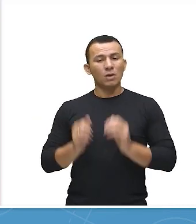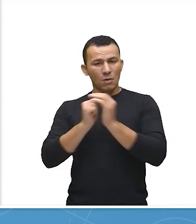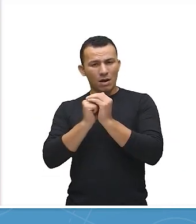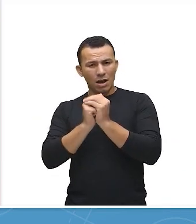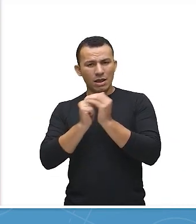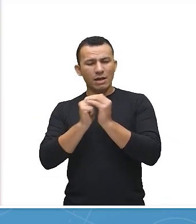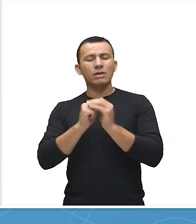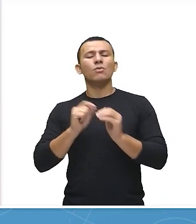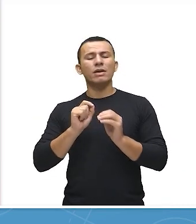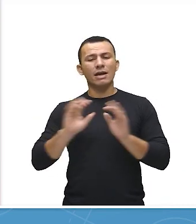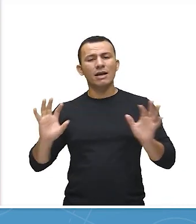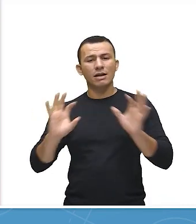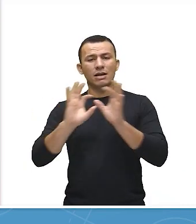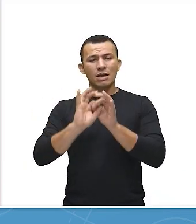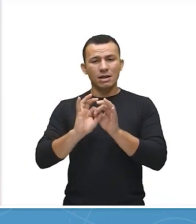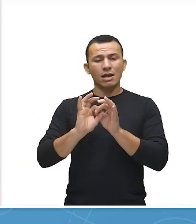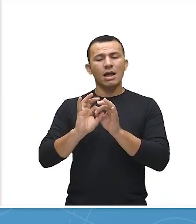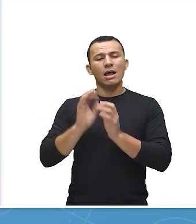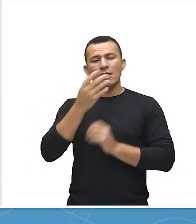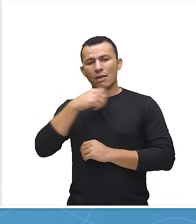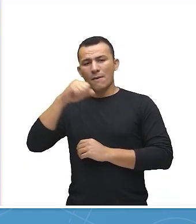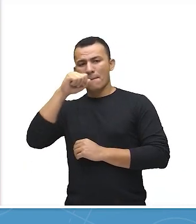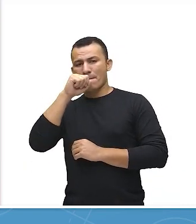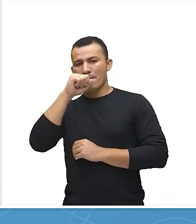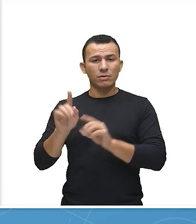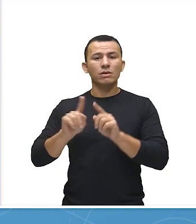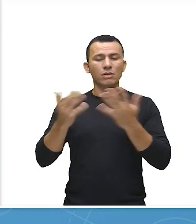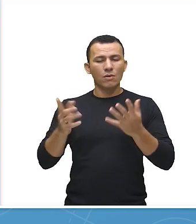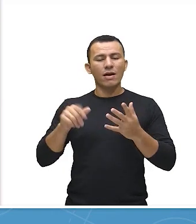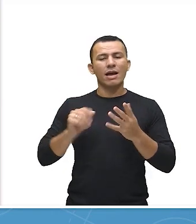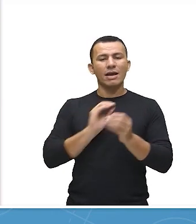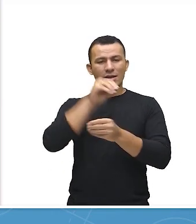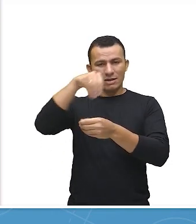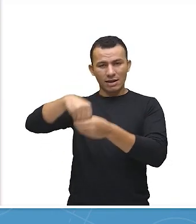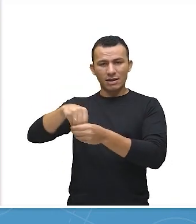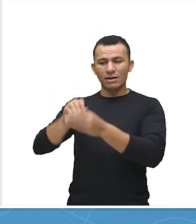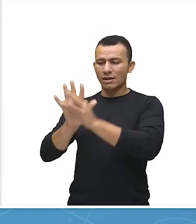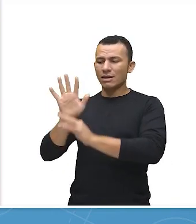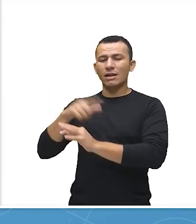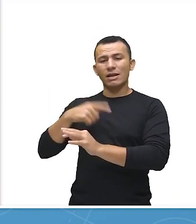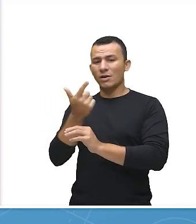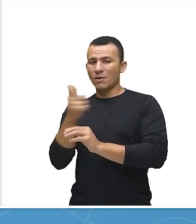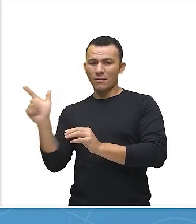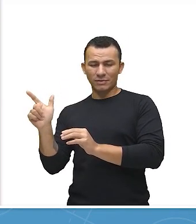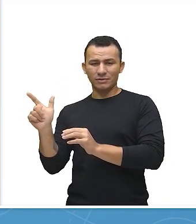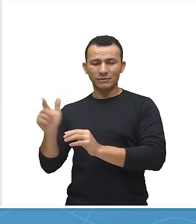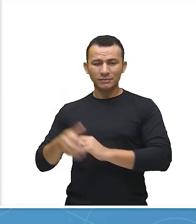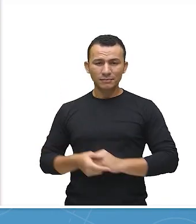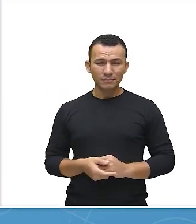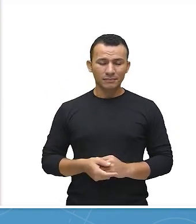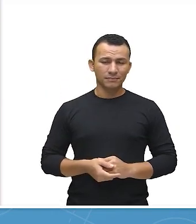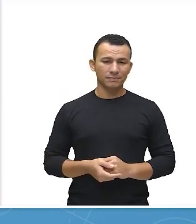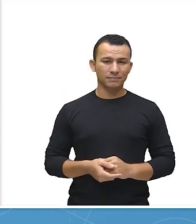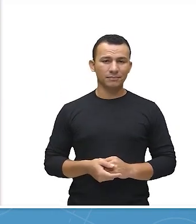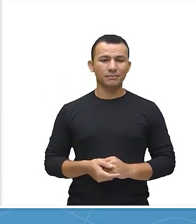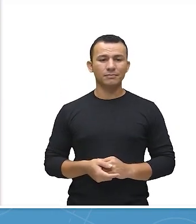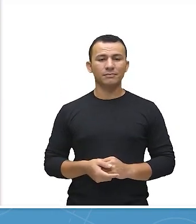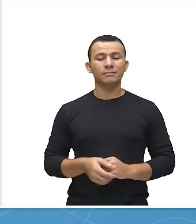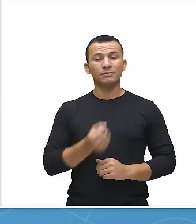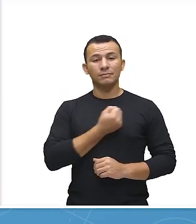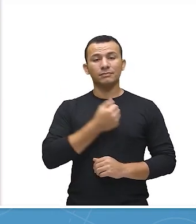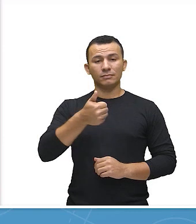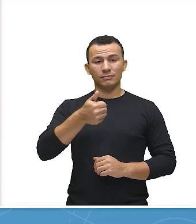aos alunos que marcaram a letra C, fizeram corretamente. Não tem nada a ver com o Salmo 91, nem com 23 e